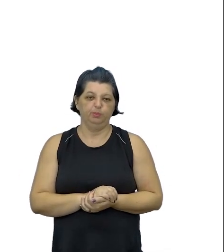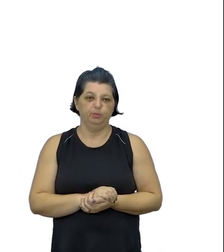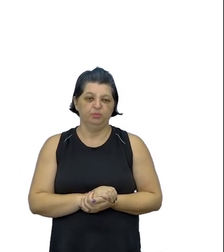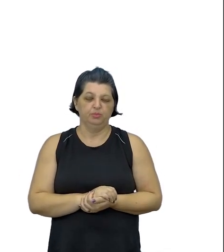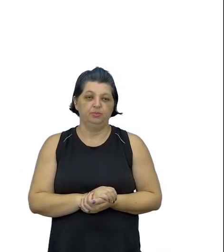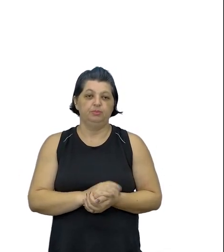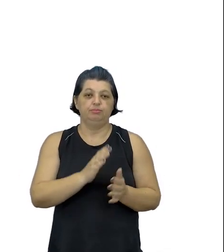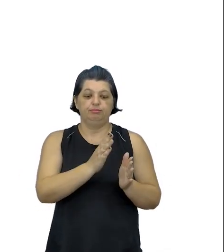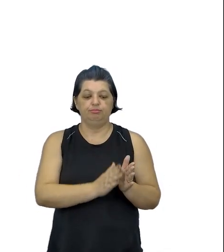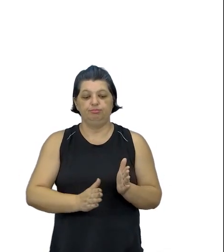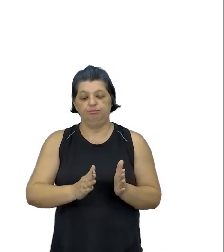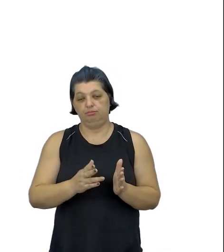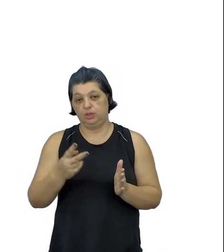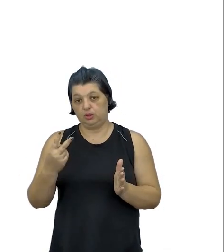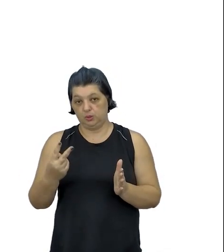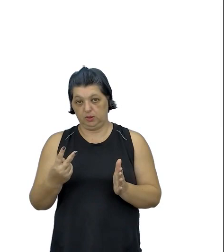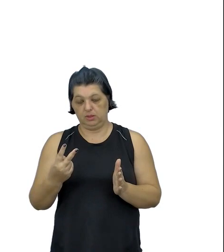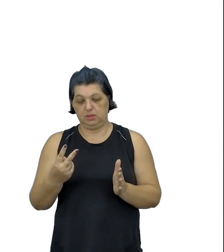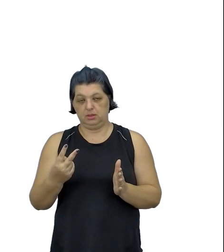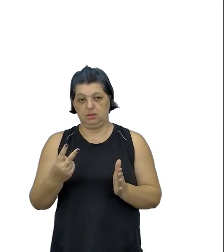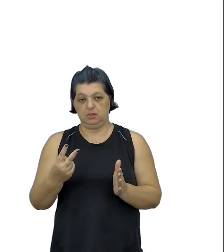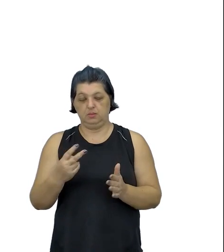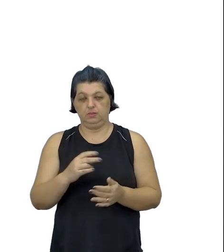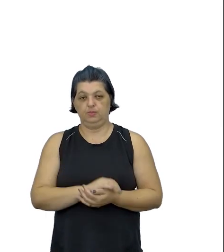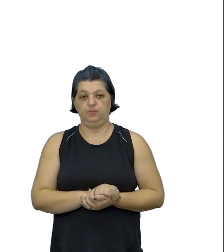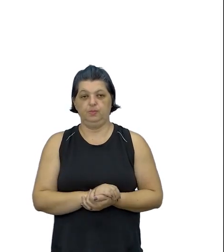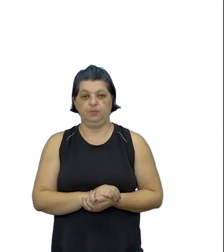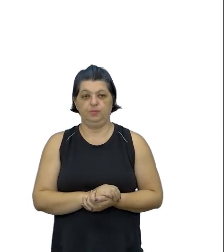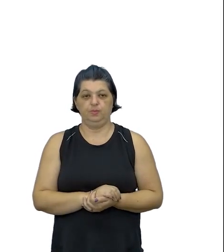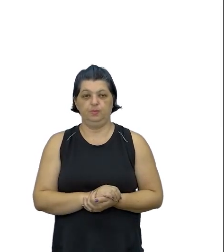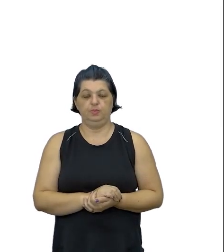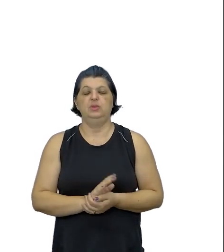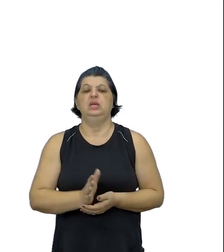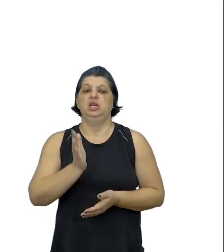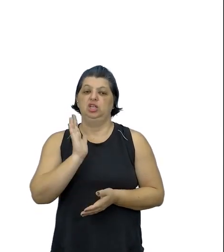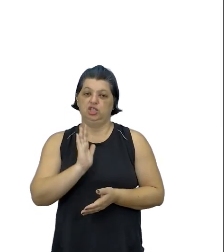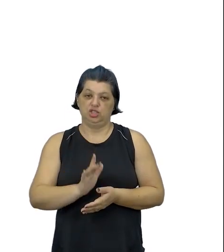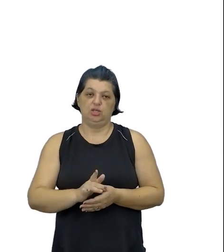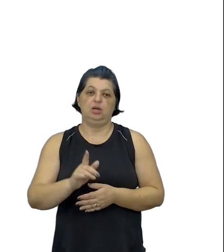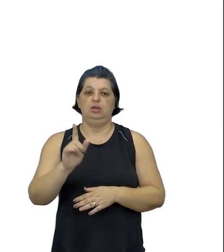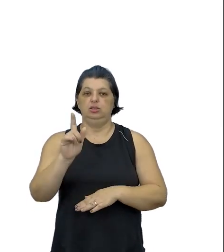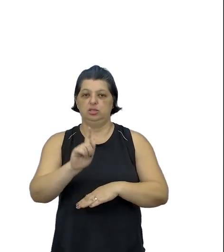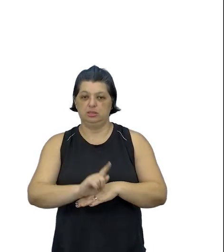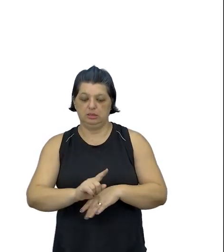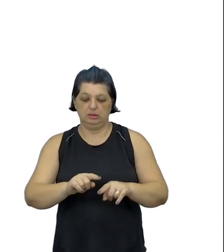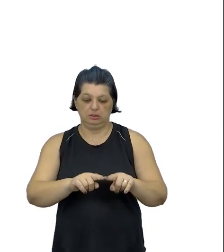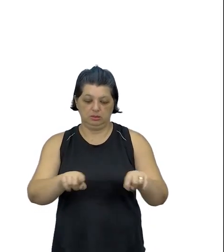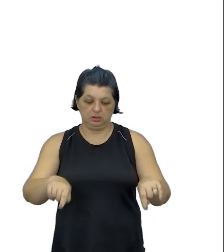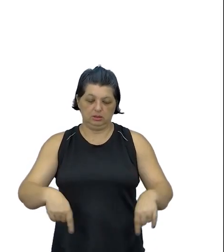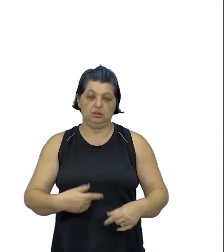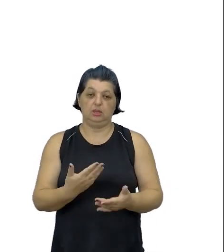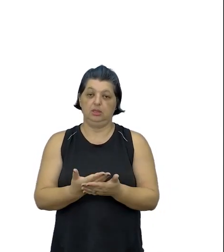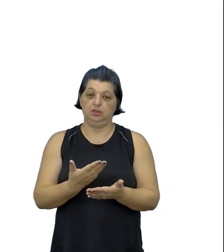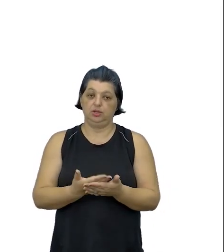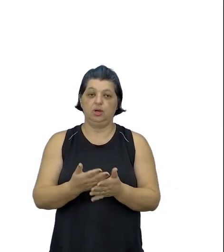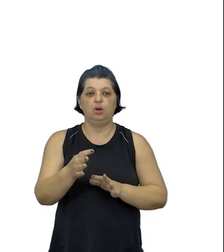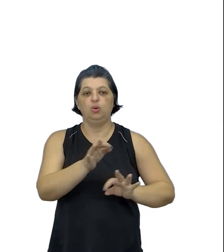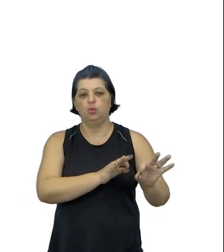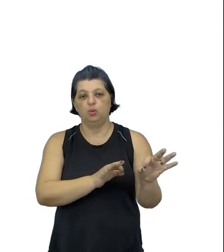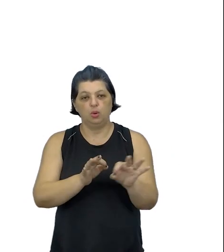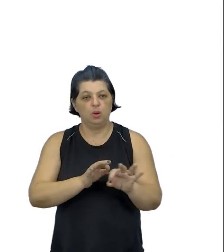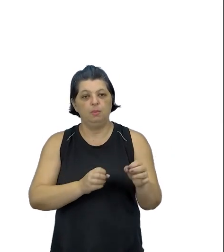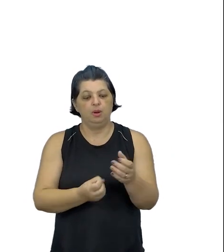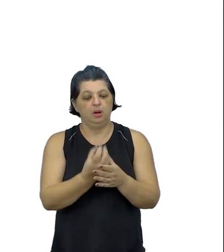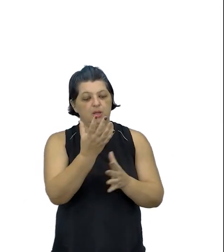A segunda etapa, então, aqui já é a gestão da sala de aula. Então, definir a formação dos